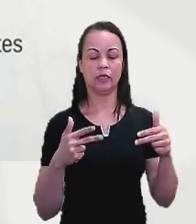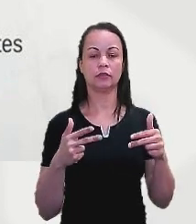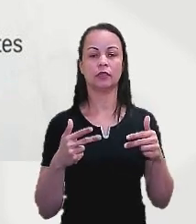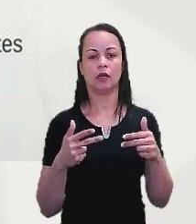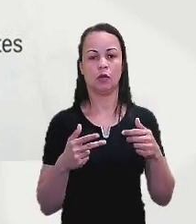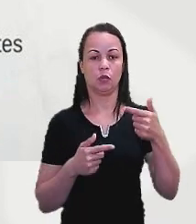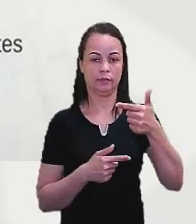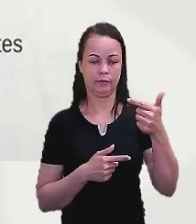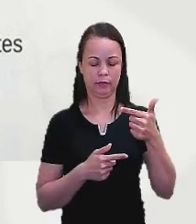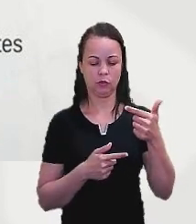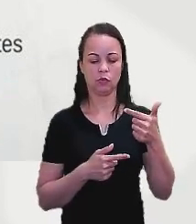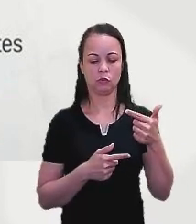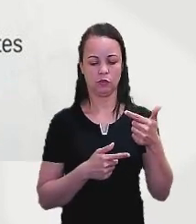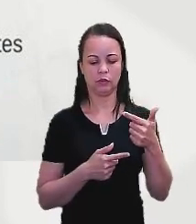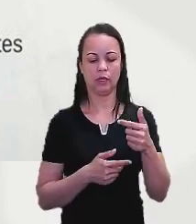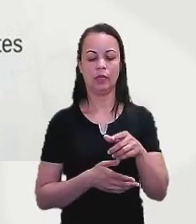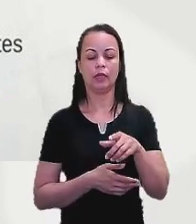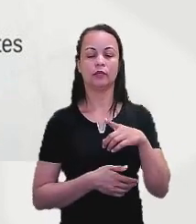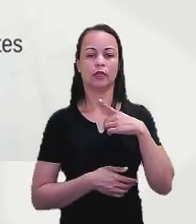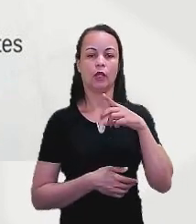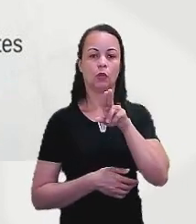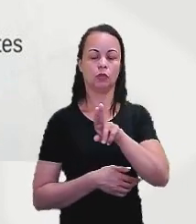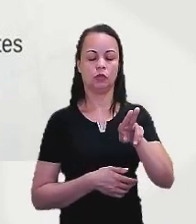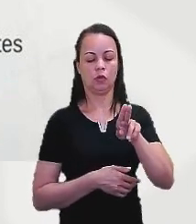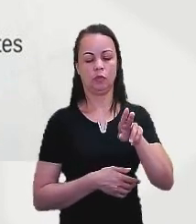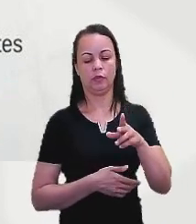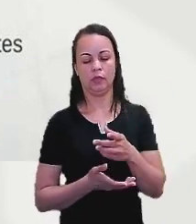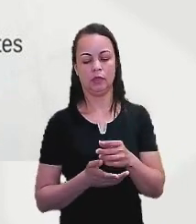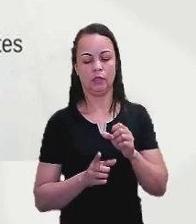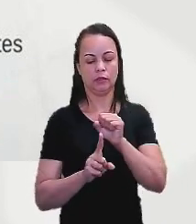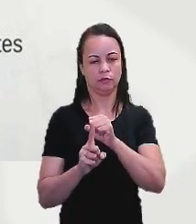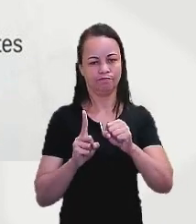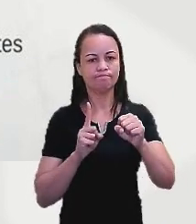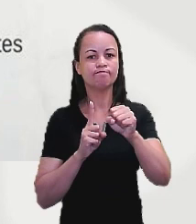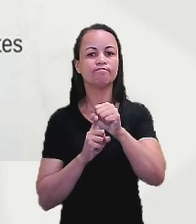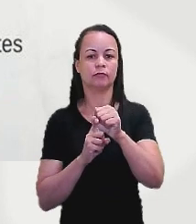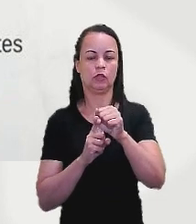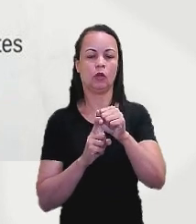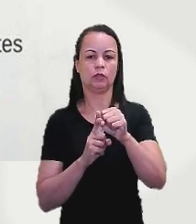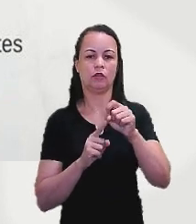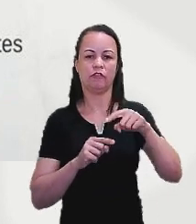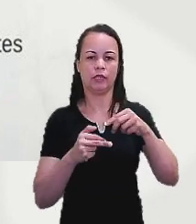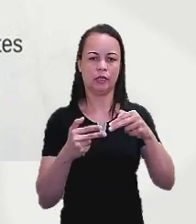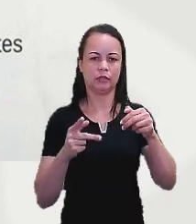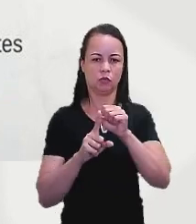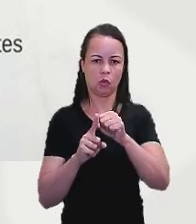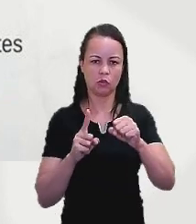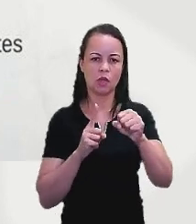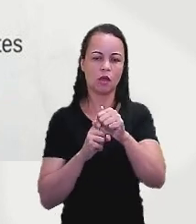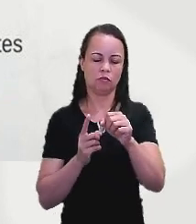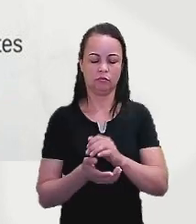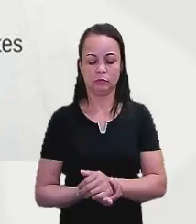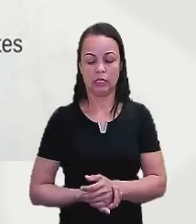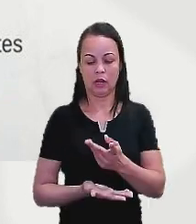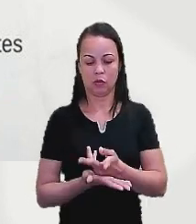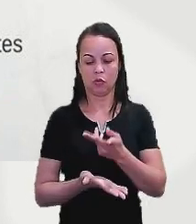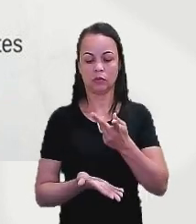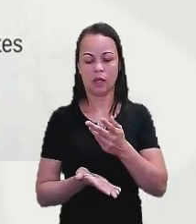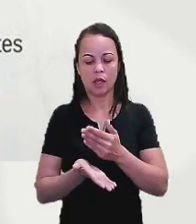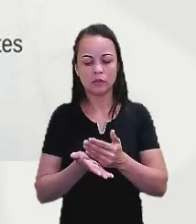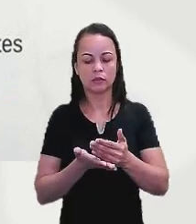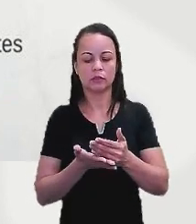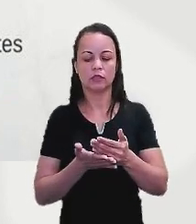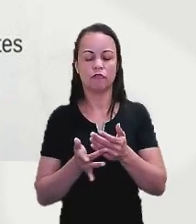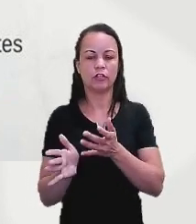A segunda variação, ela é chamada de variação social. Isso é o quê? Isso ocorre em virtude